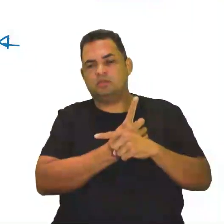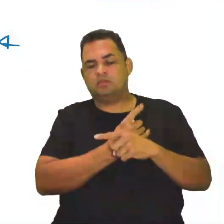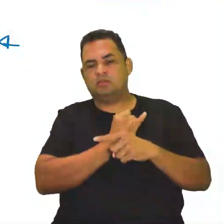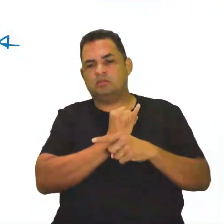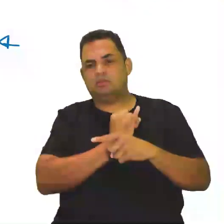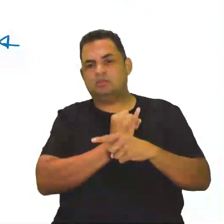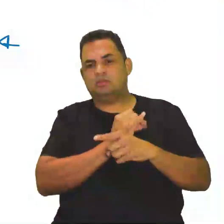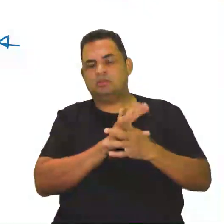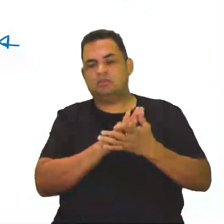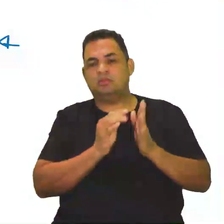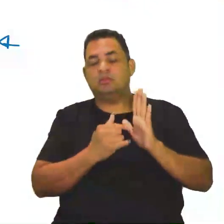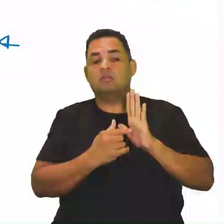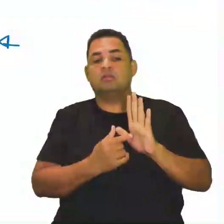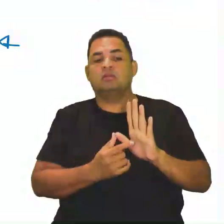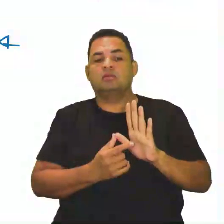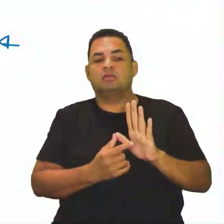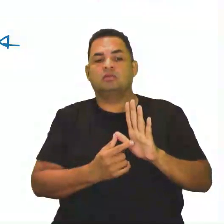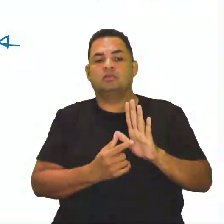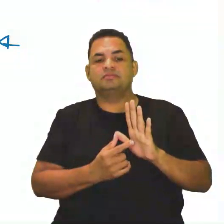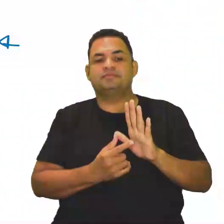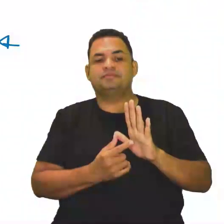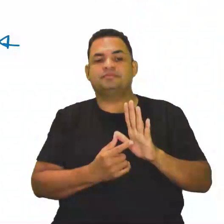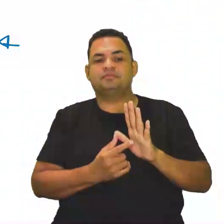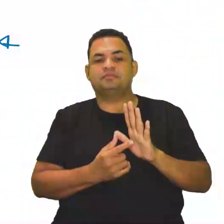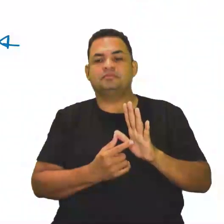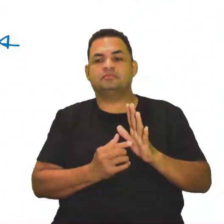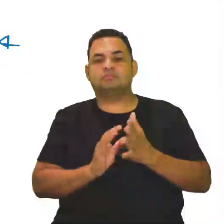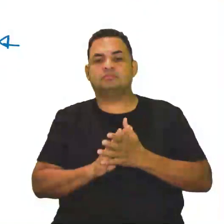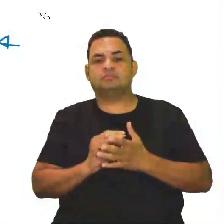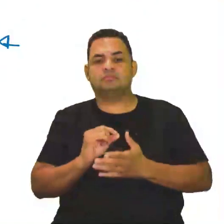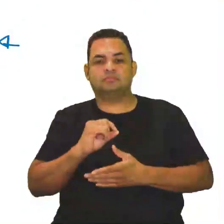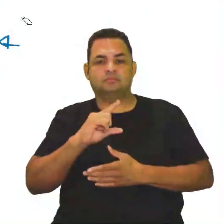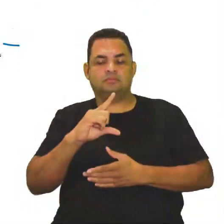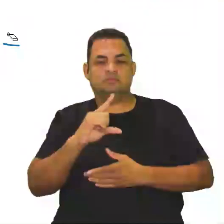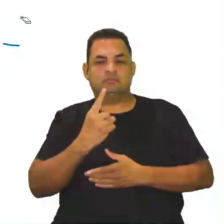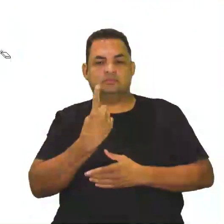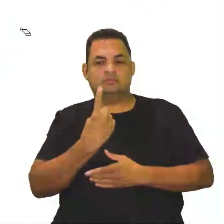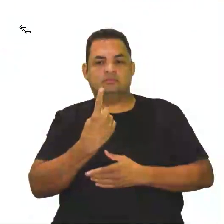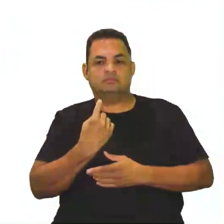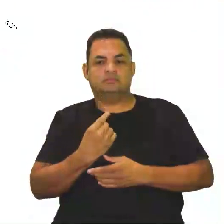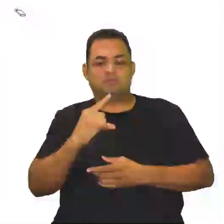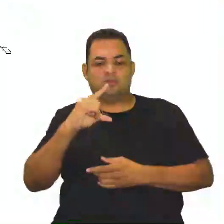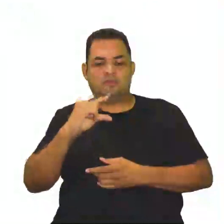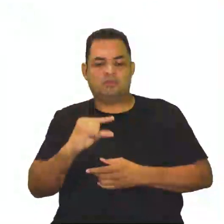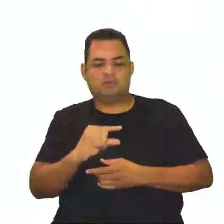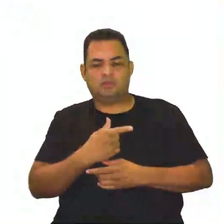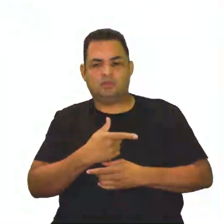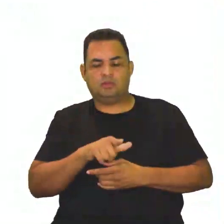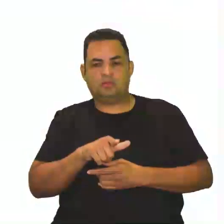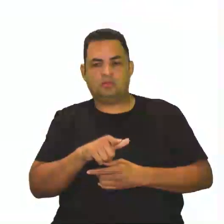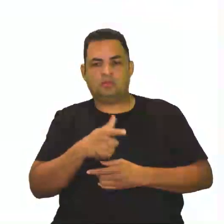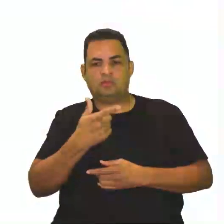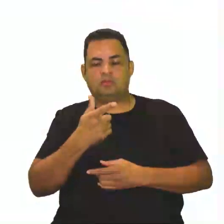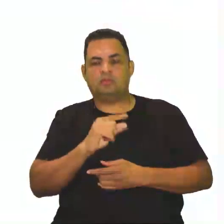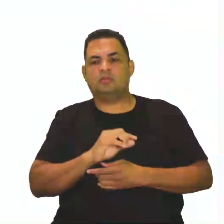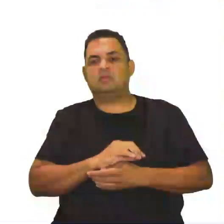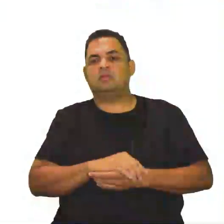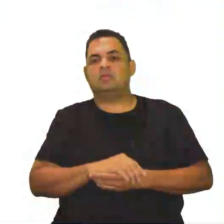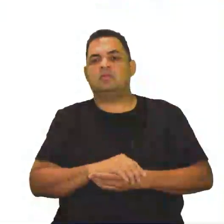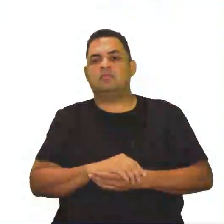que isso indica? Indica que se tu aumenta um, tu diminui o outro. Se você diminui